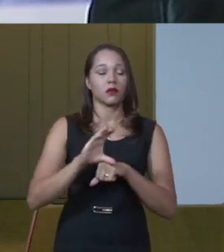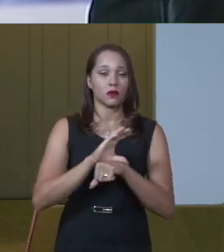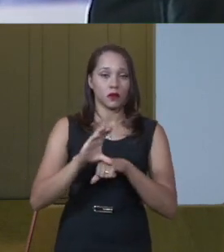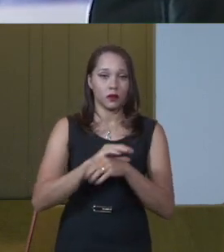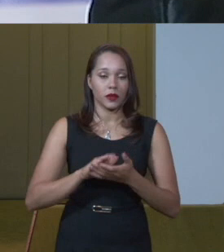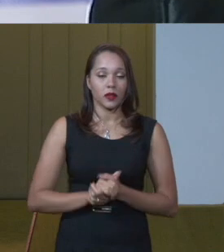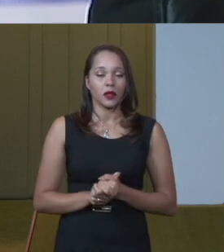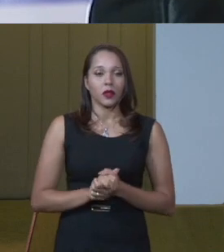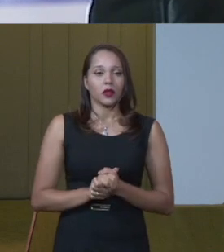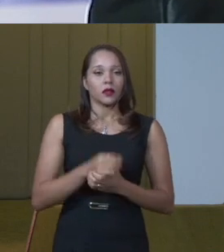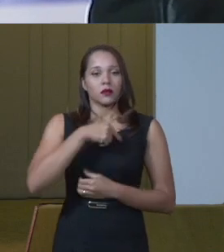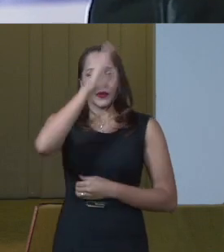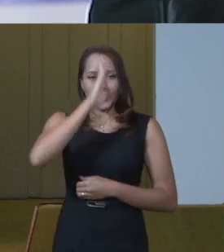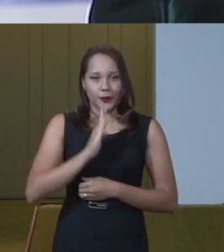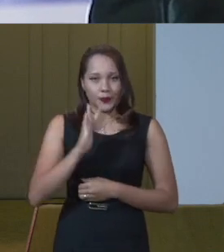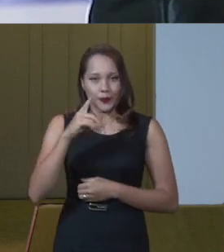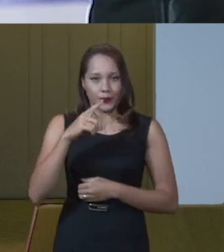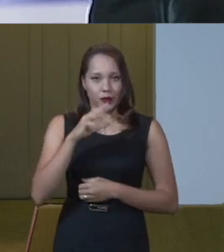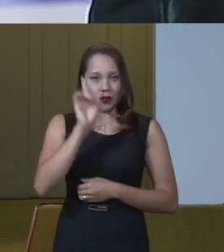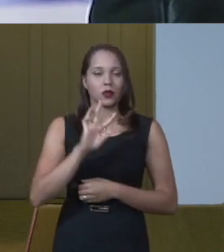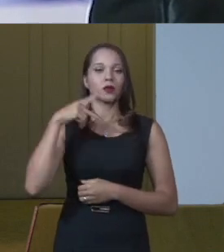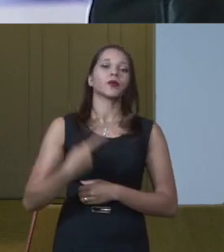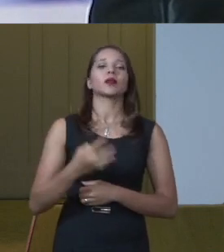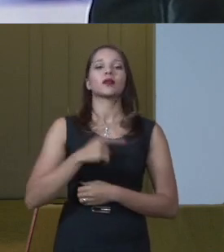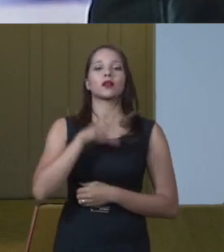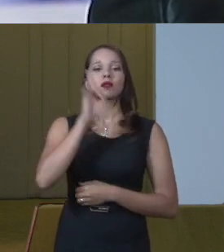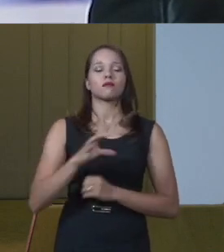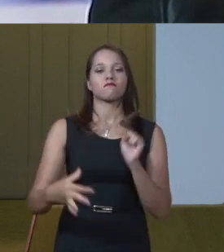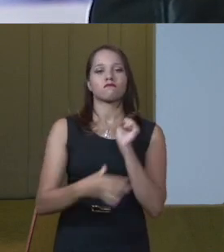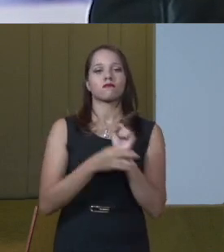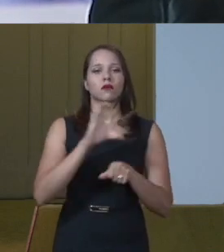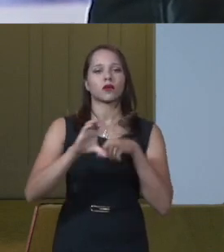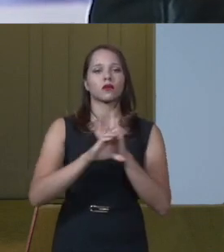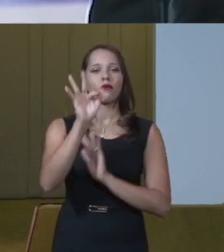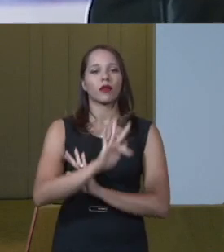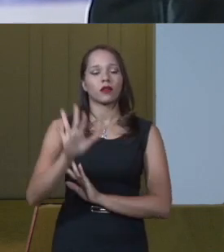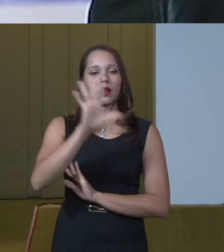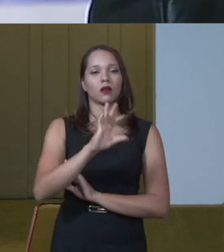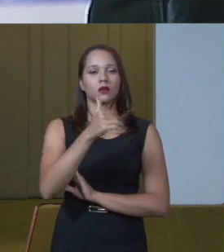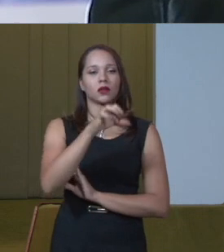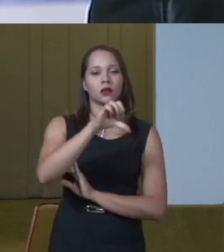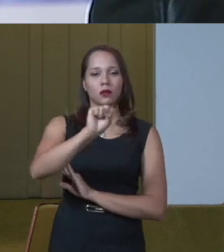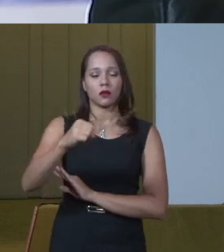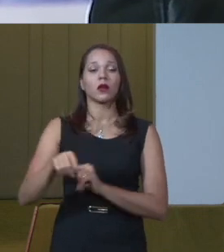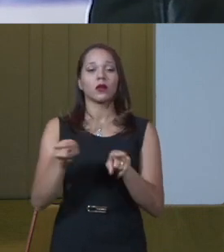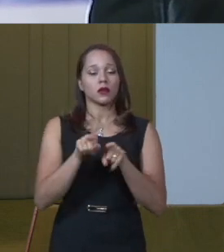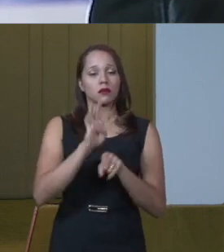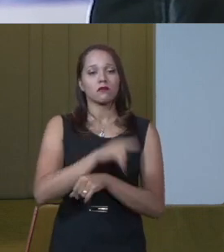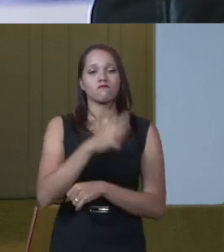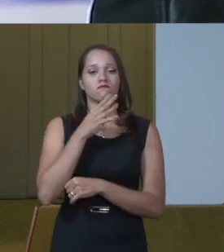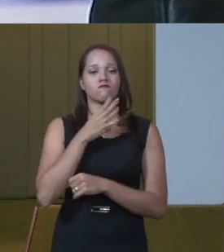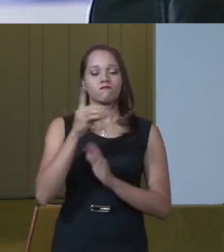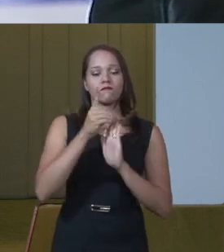humanos são direitos garantidos pela Constituição Federal de 1988 e também reconhecidos internacionalmente pela Declaração Universal